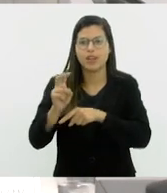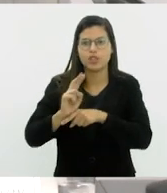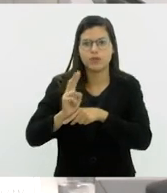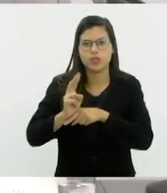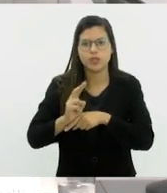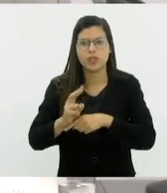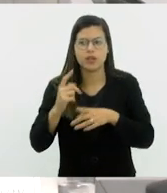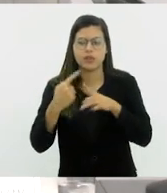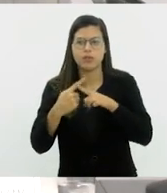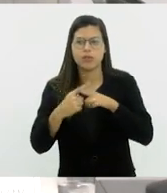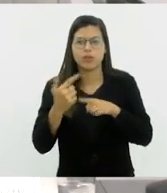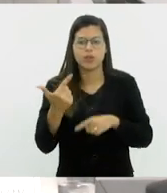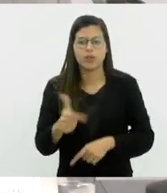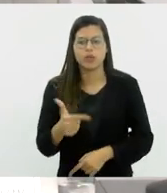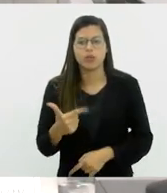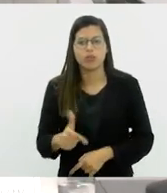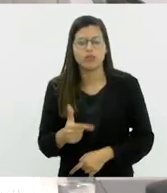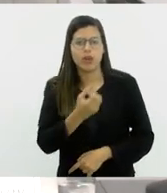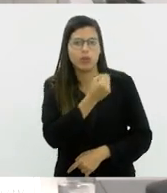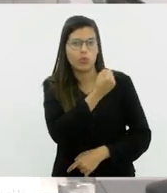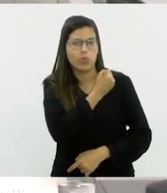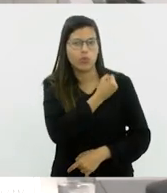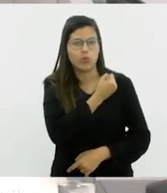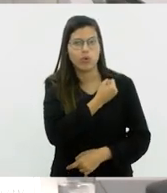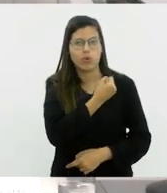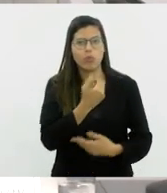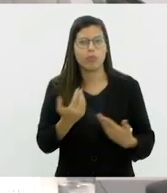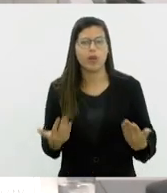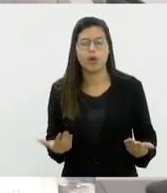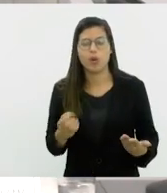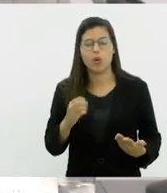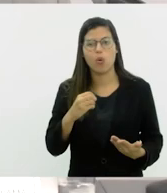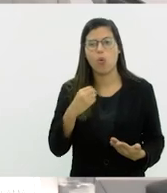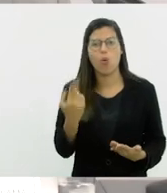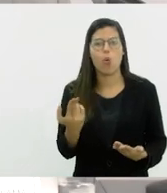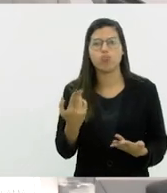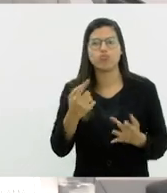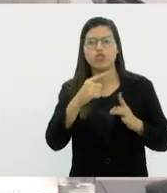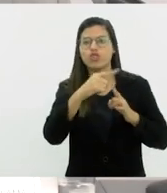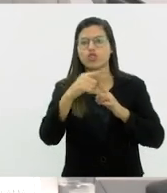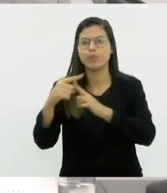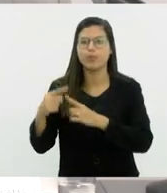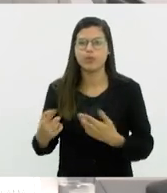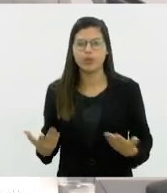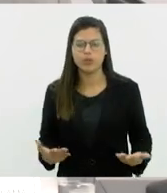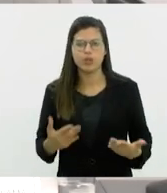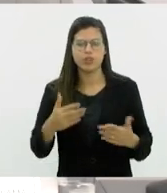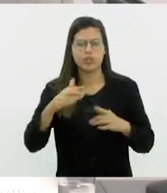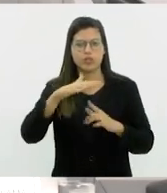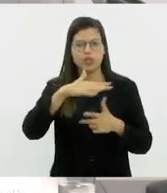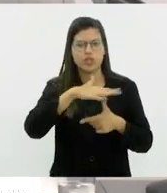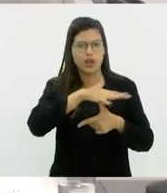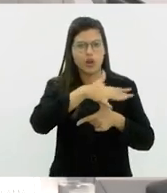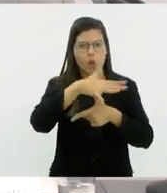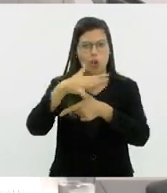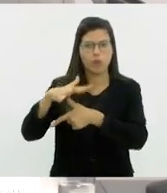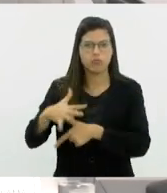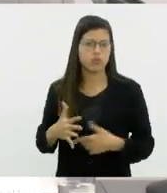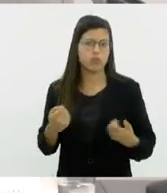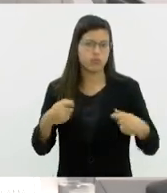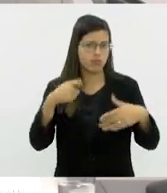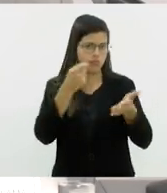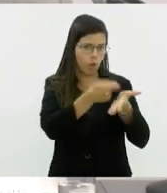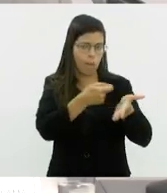não tem o número ou o tipo de helicóptero. Então, vamos obrigar todos a terem. Ou que não estava